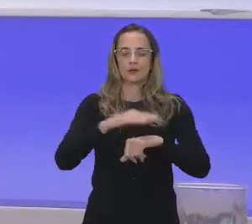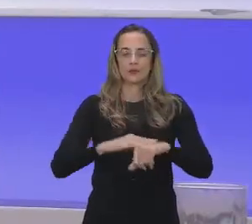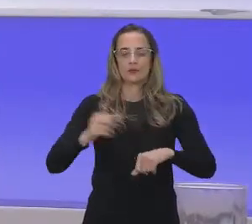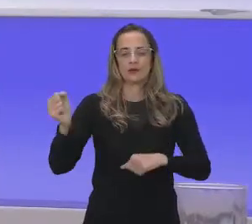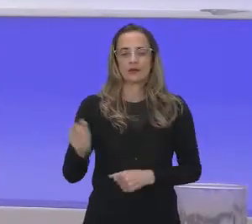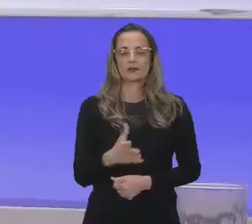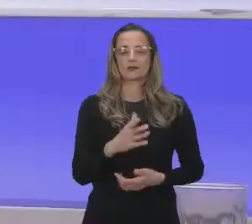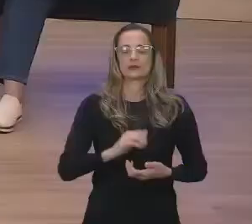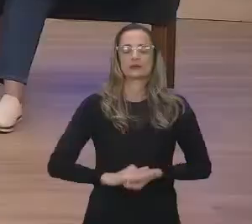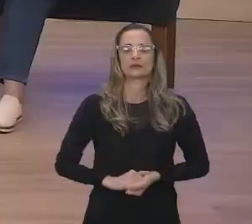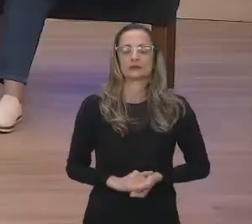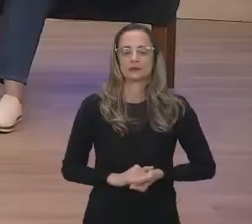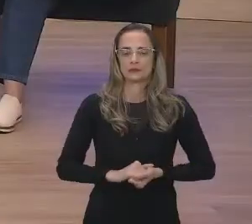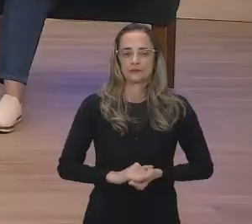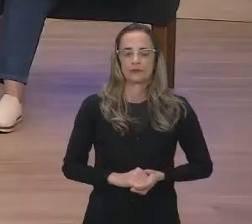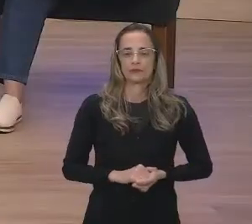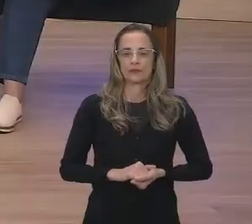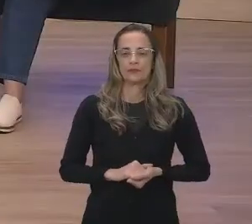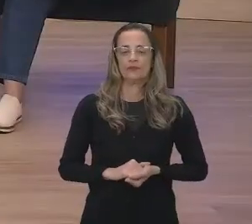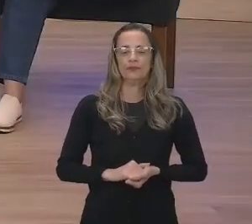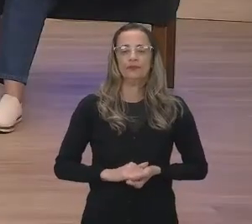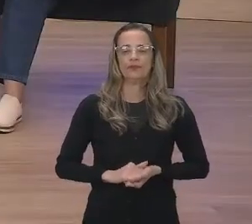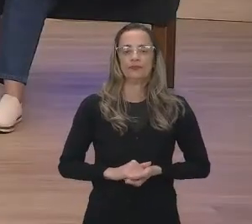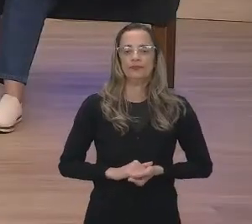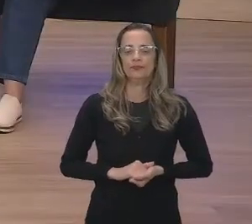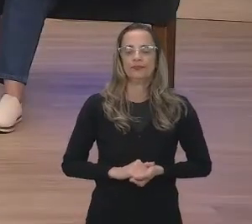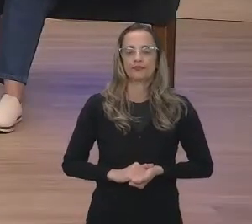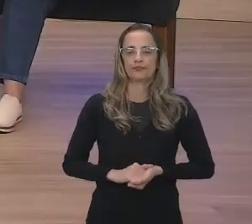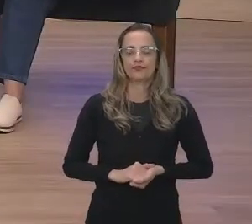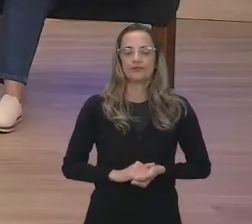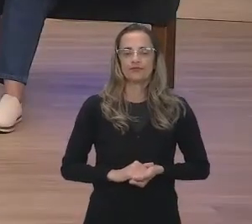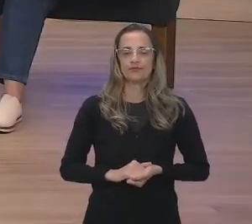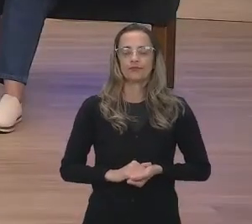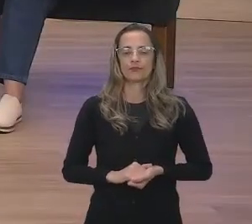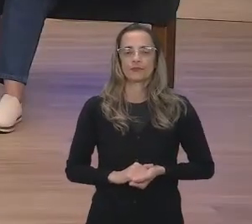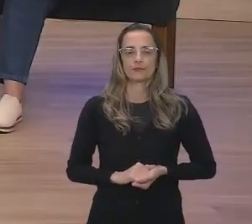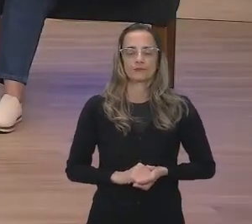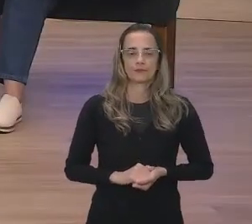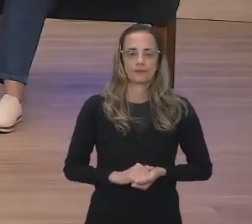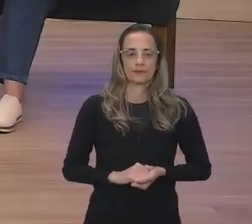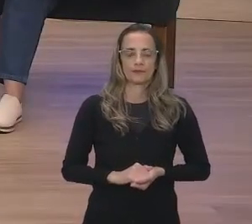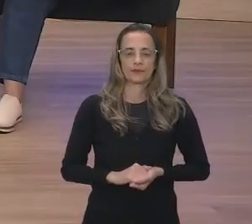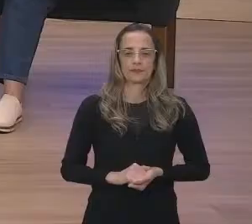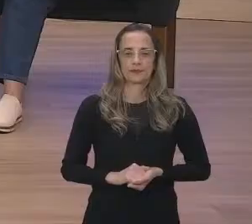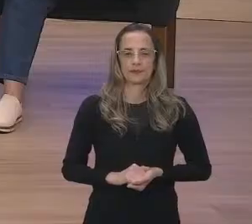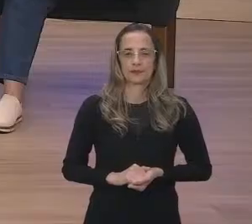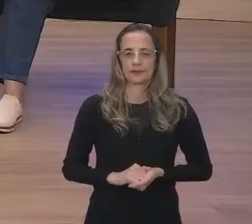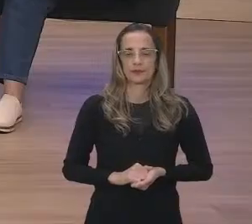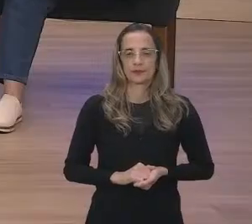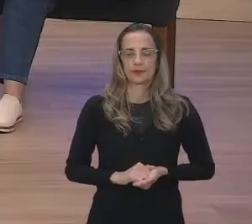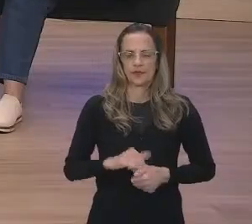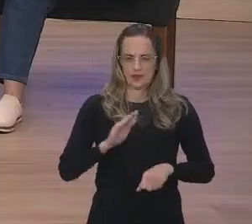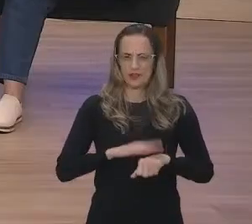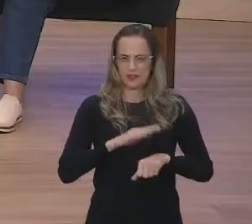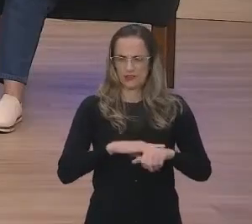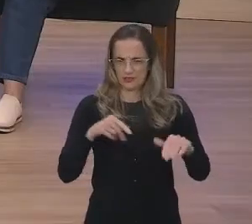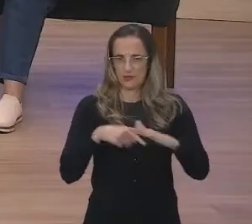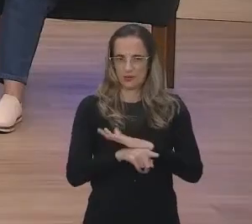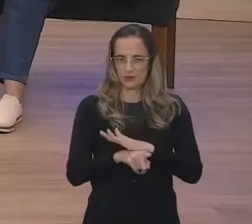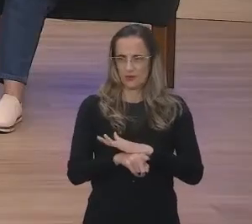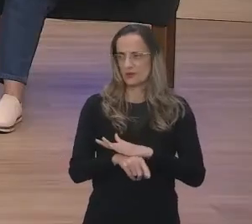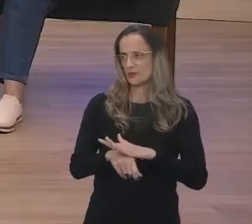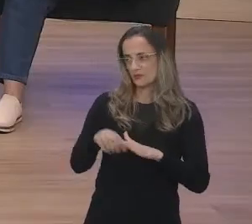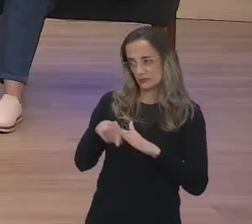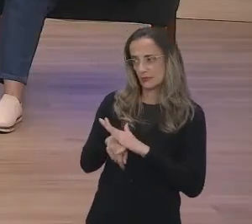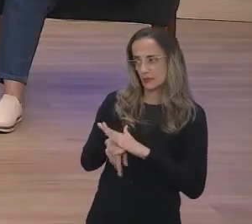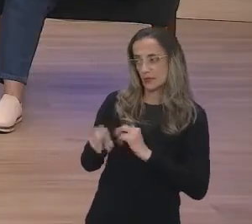Assim. Então, e aqui fica uma... Quer fazer a pergunta? Vamos